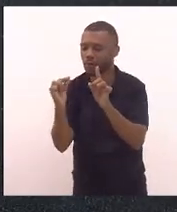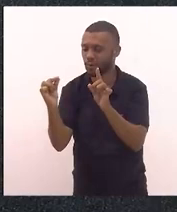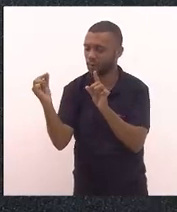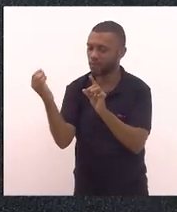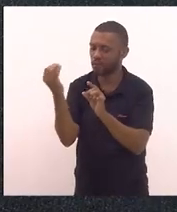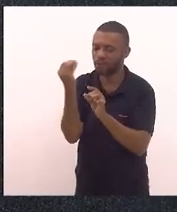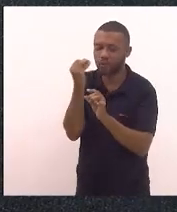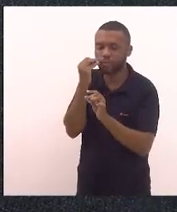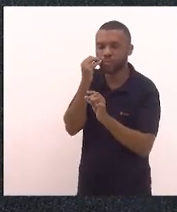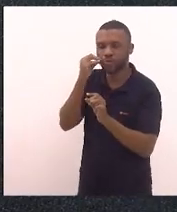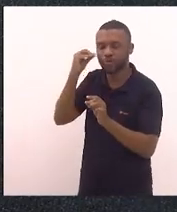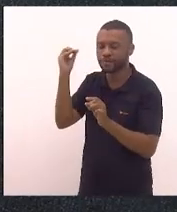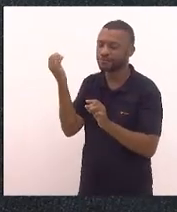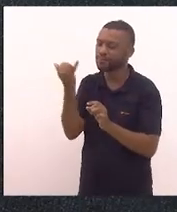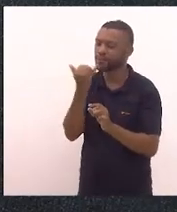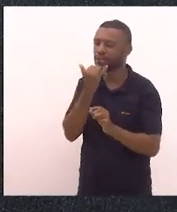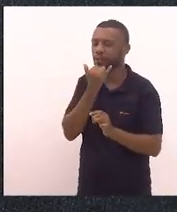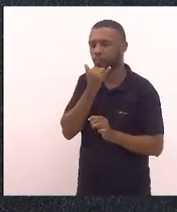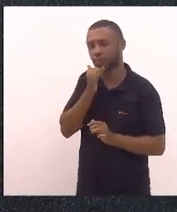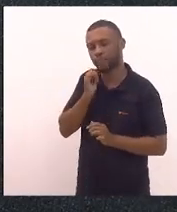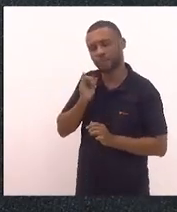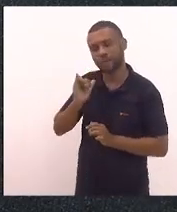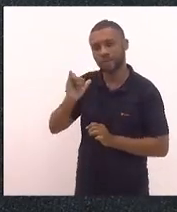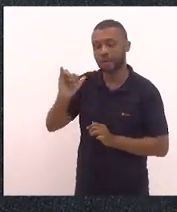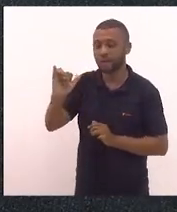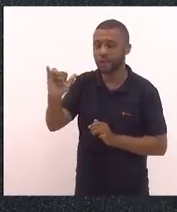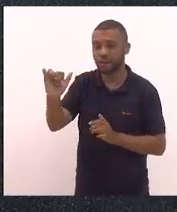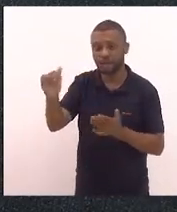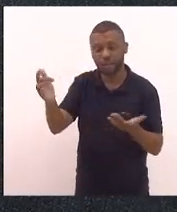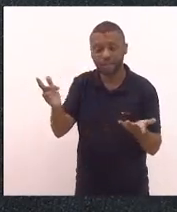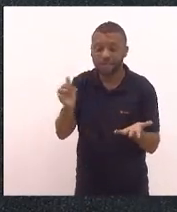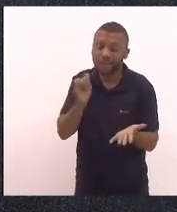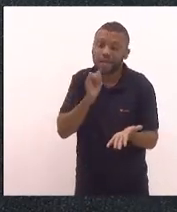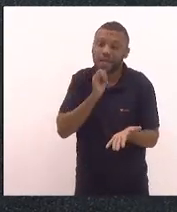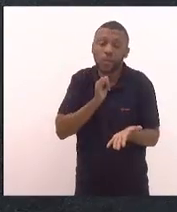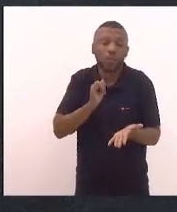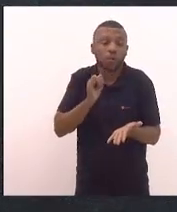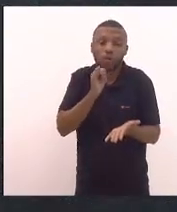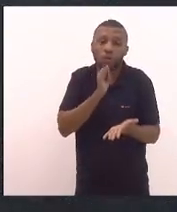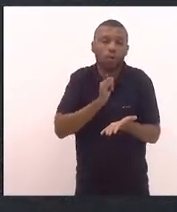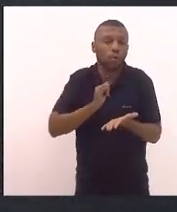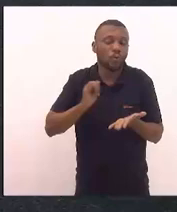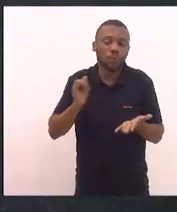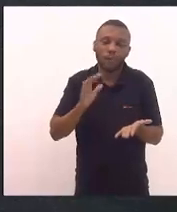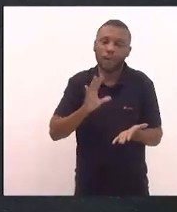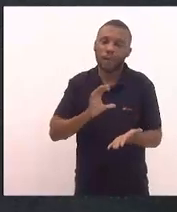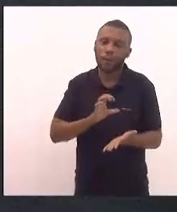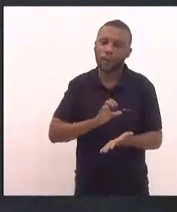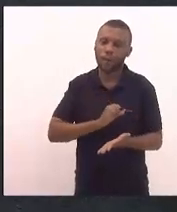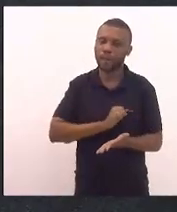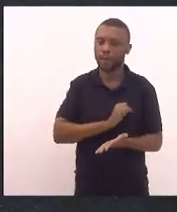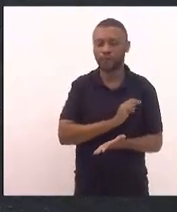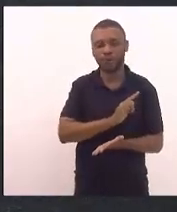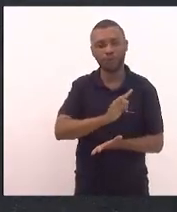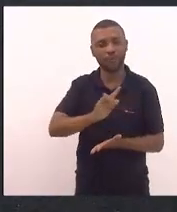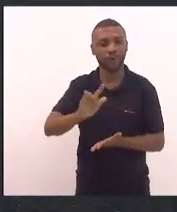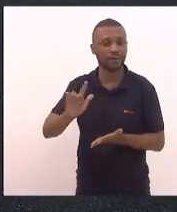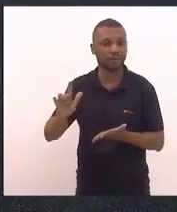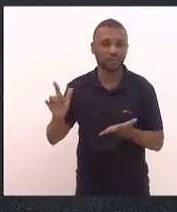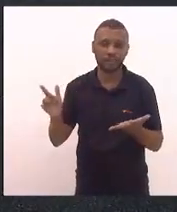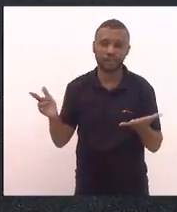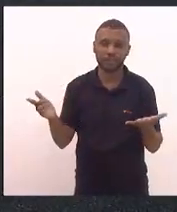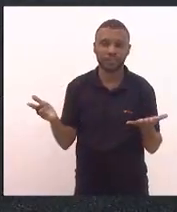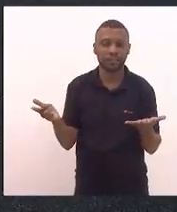Mas perdoa, foi à toa, meu amor, em